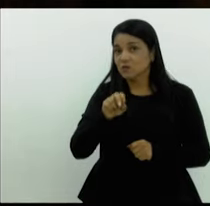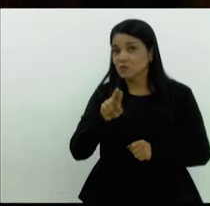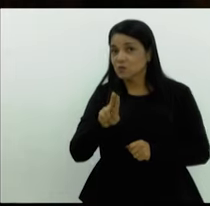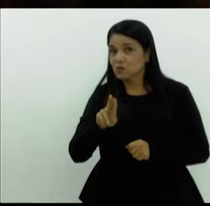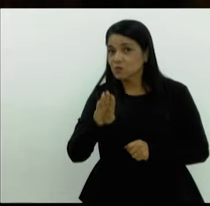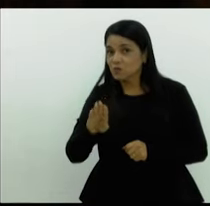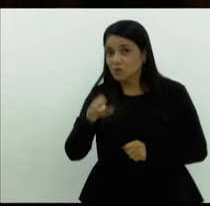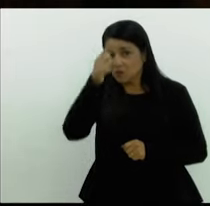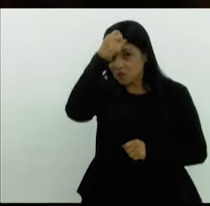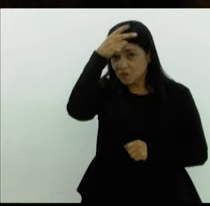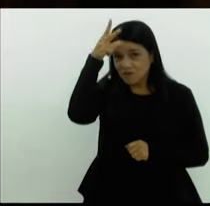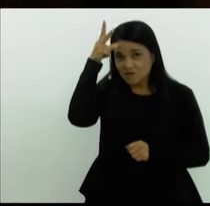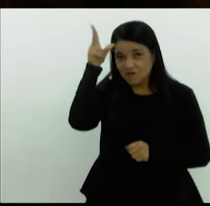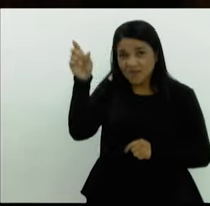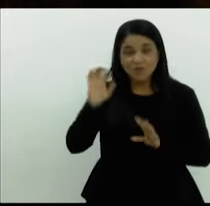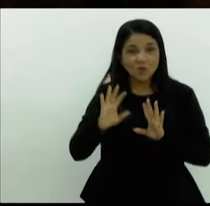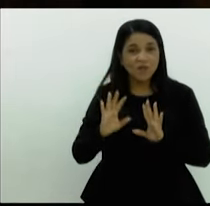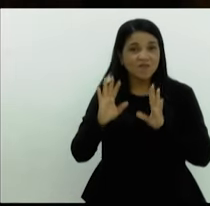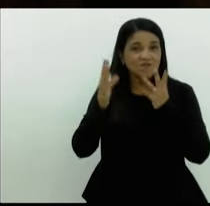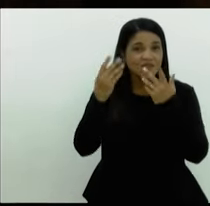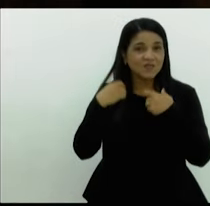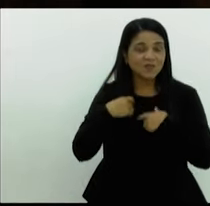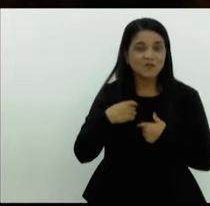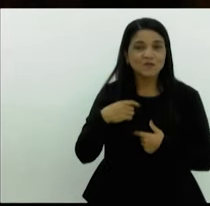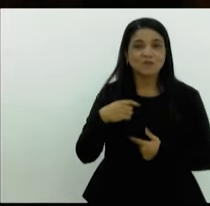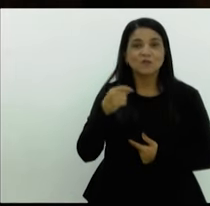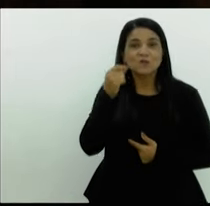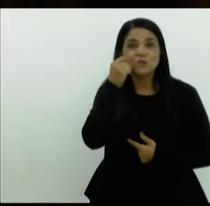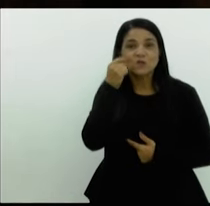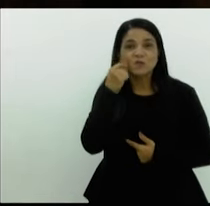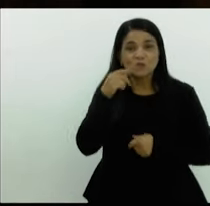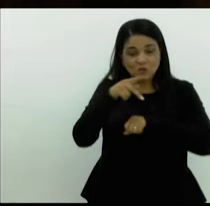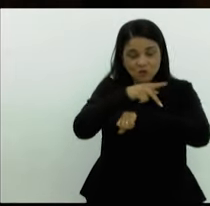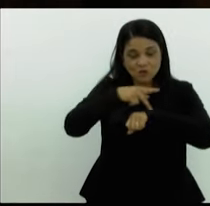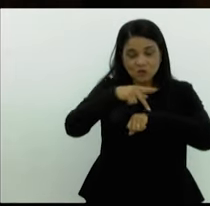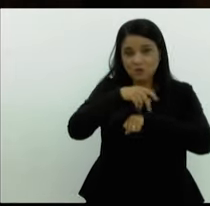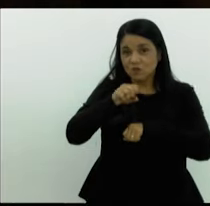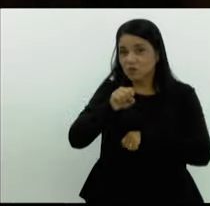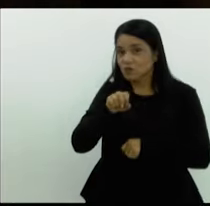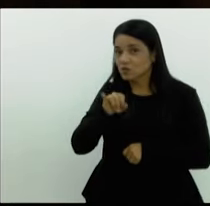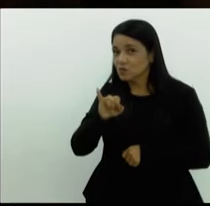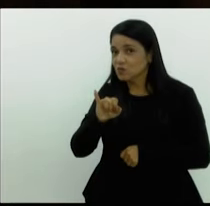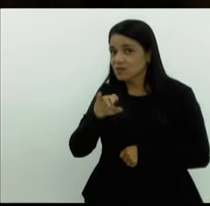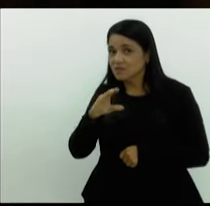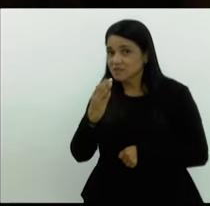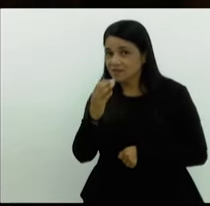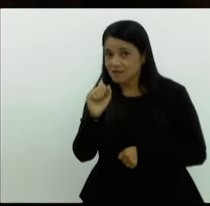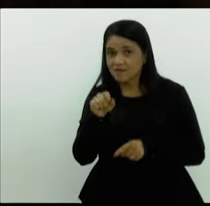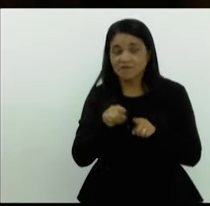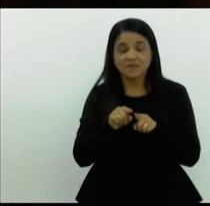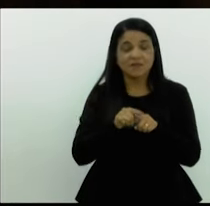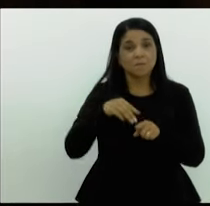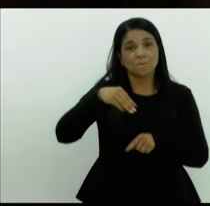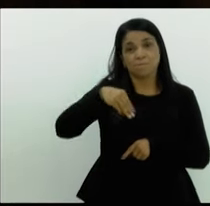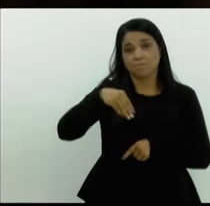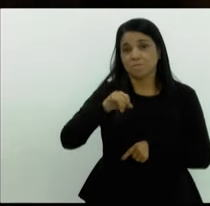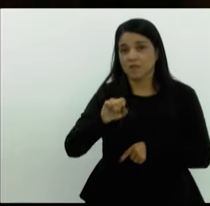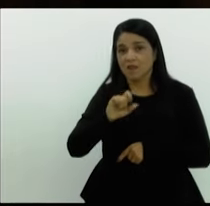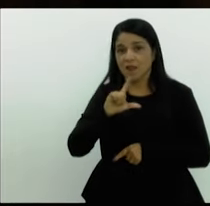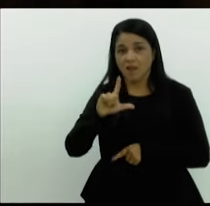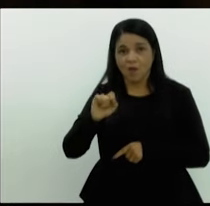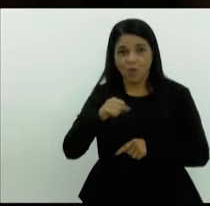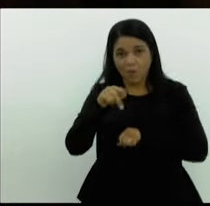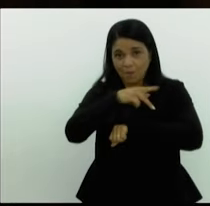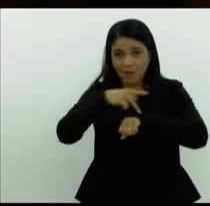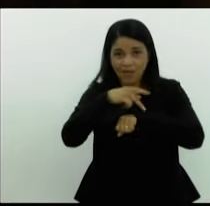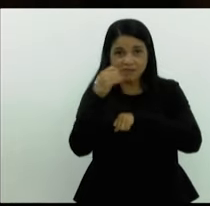num evento em Milão, para estreitar as relações institucionais entre os dois países no que tange à sustentabilidade,